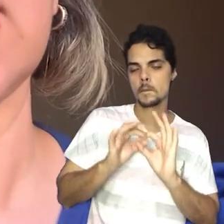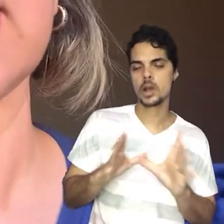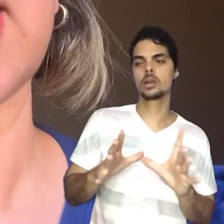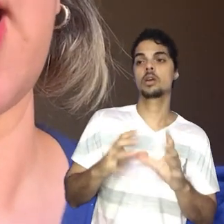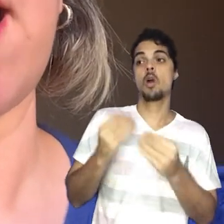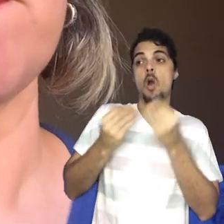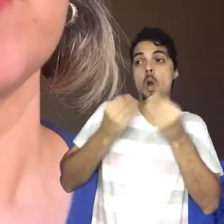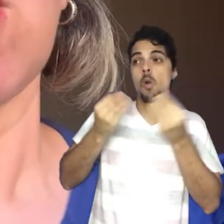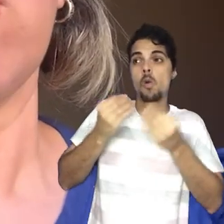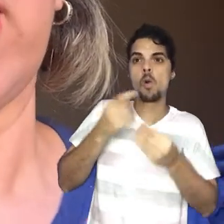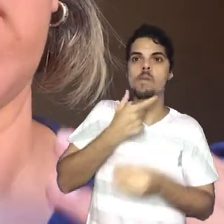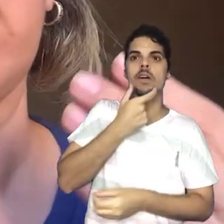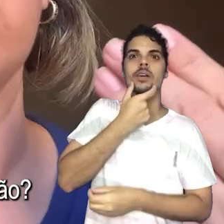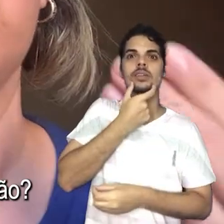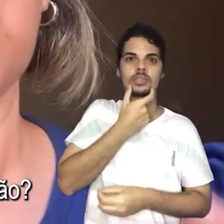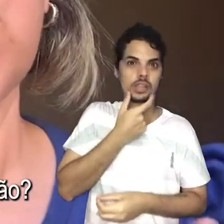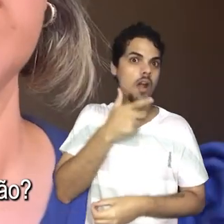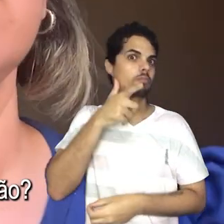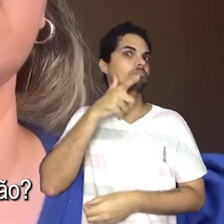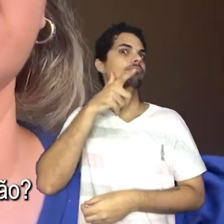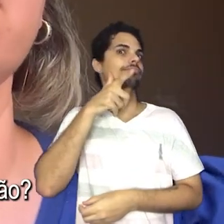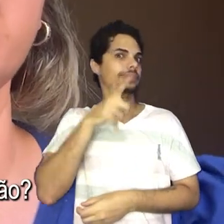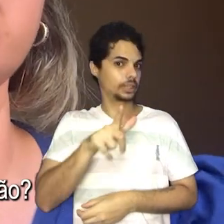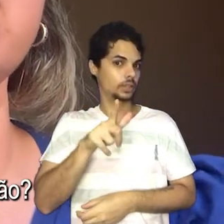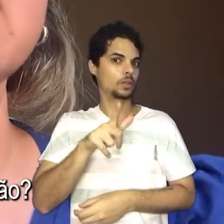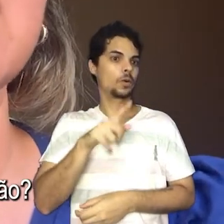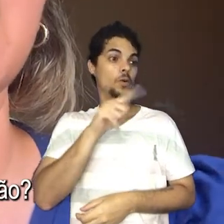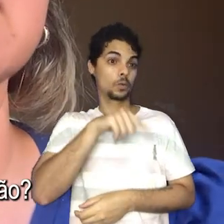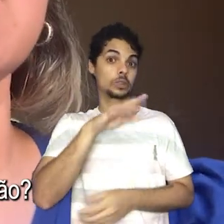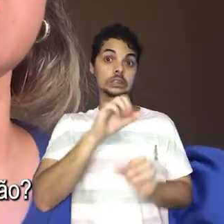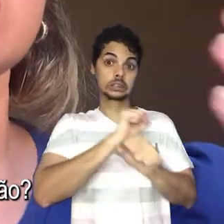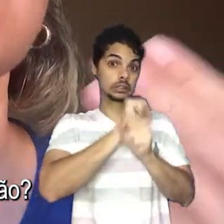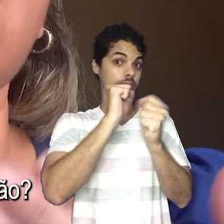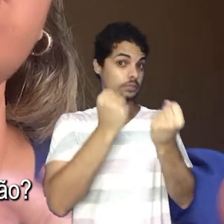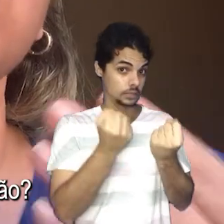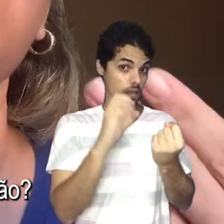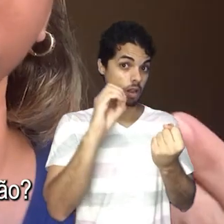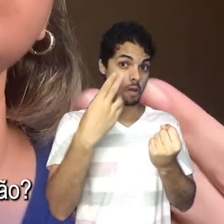realmente Inglaterra foi